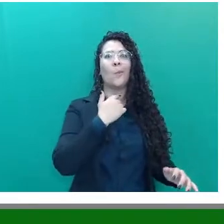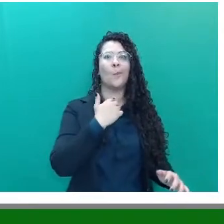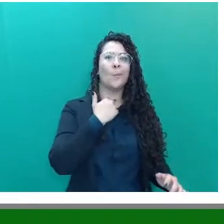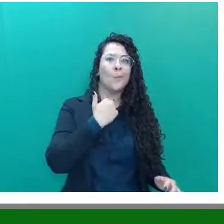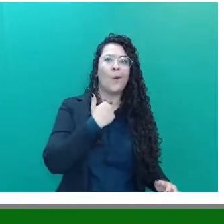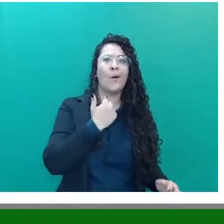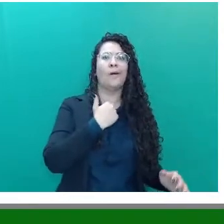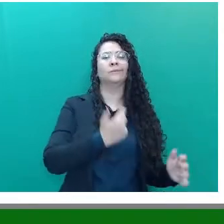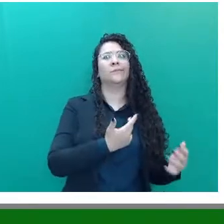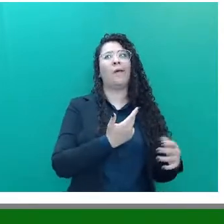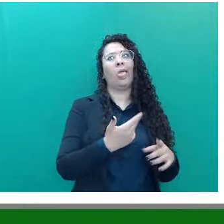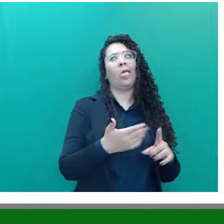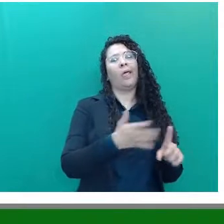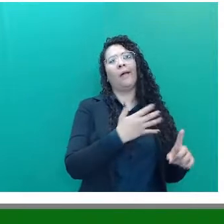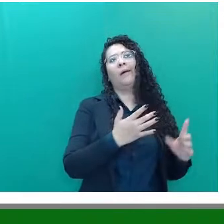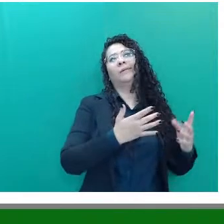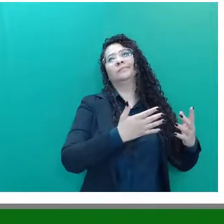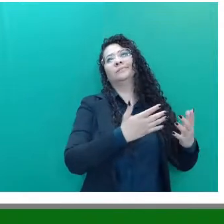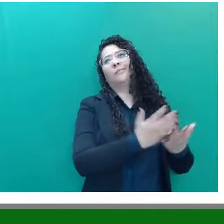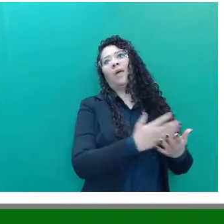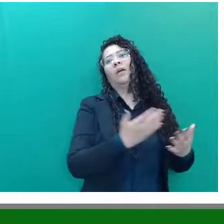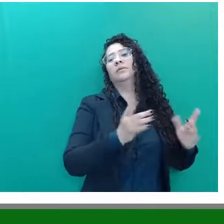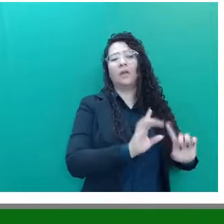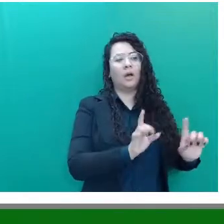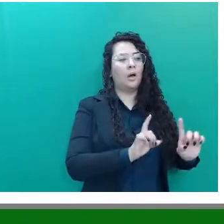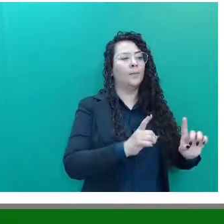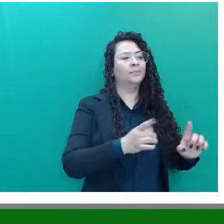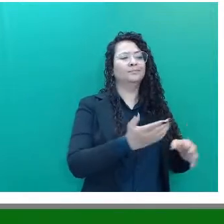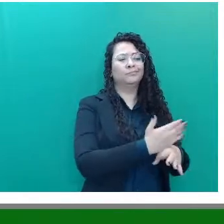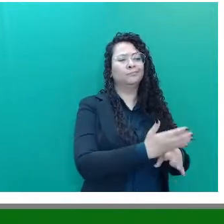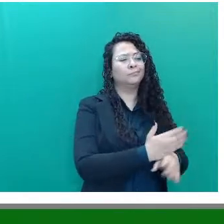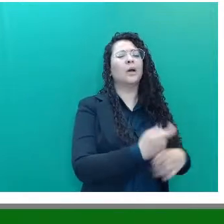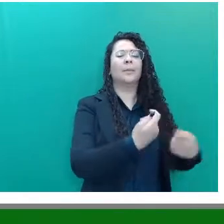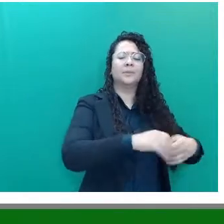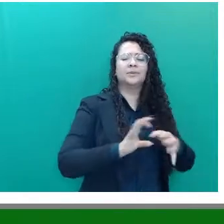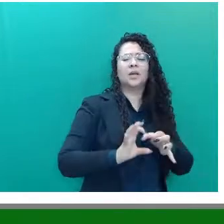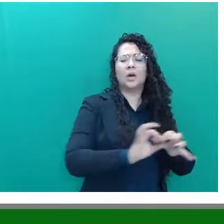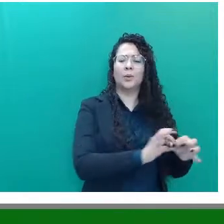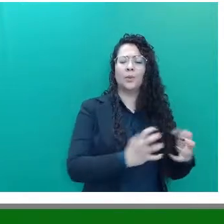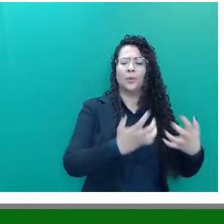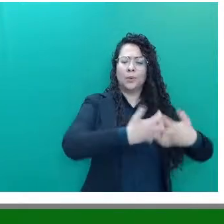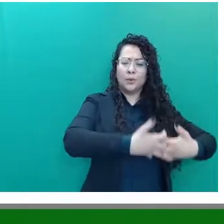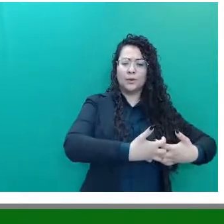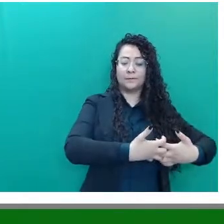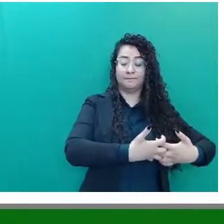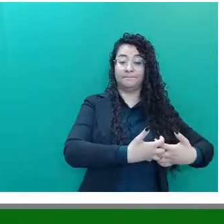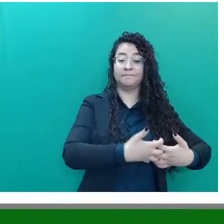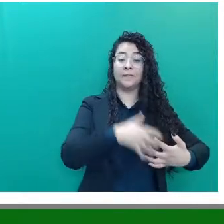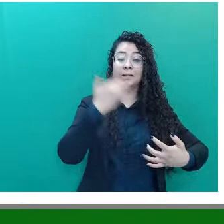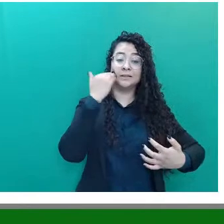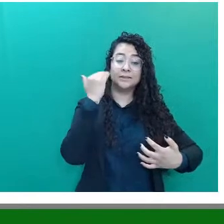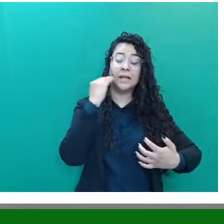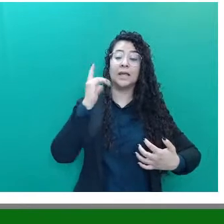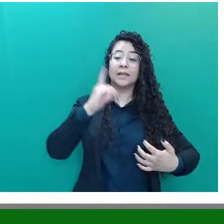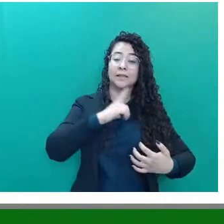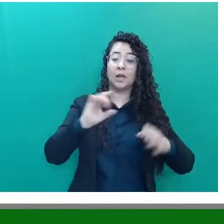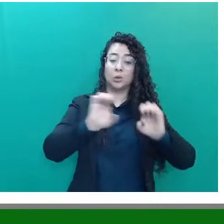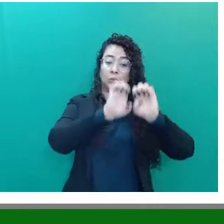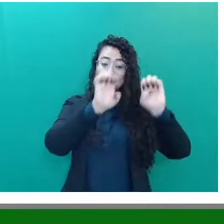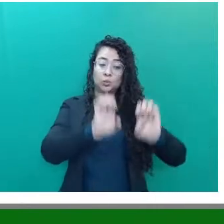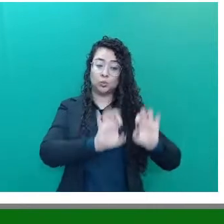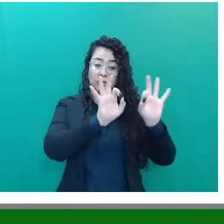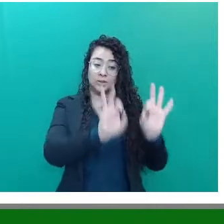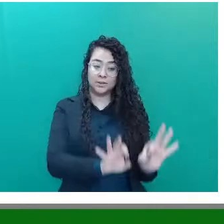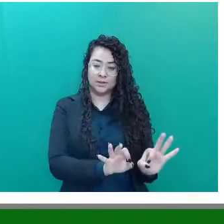estar contextualizado e o tradutor, o profissional, tem que entender que esse texto ele tem uma arquitetônica, ele tem uma estrutura que o